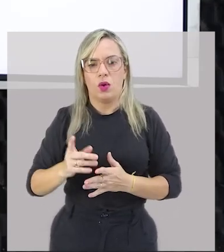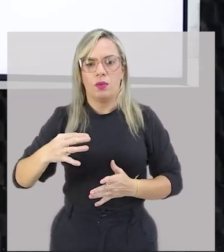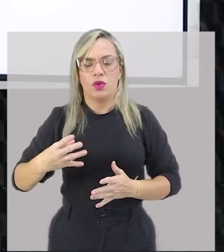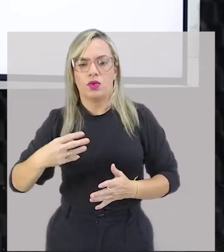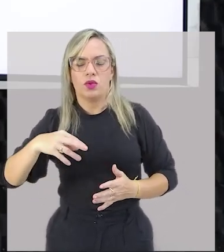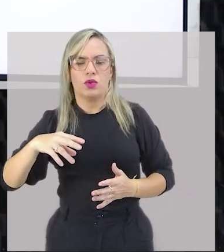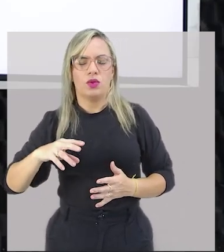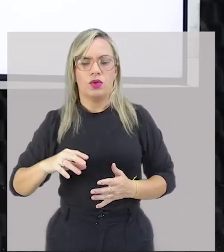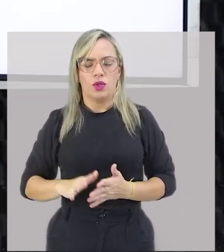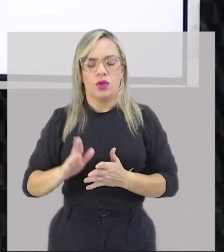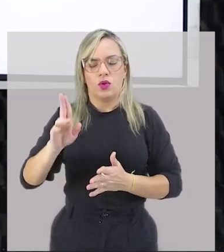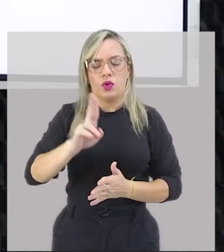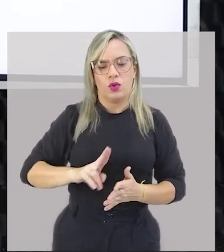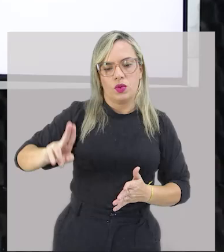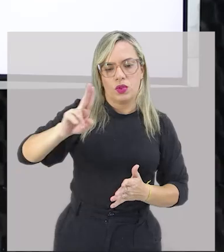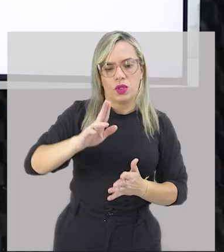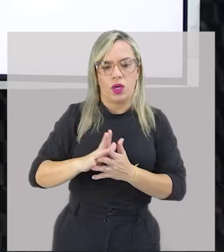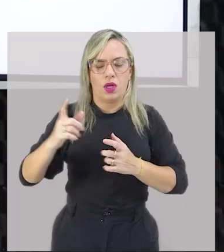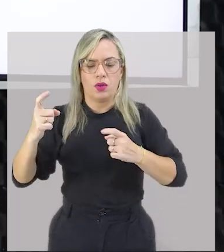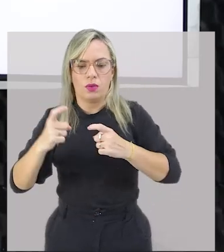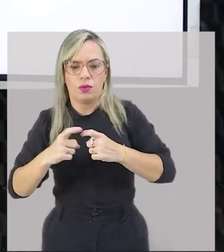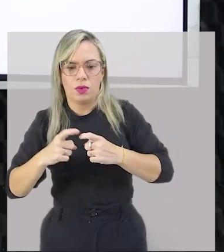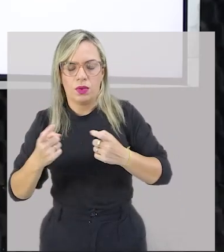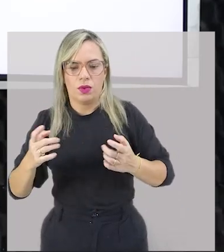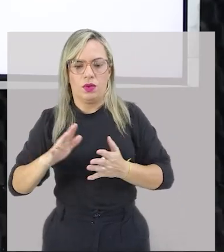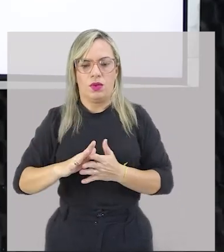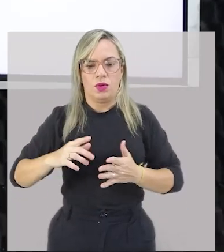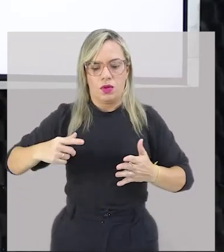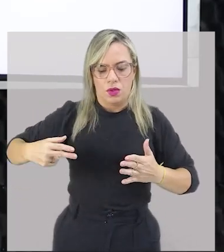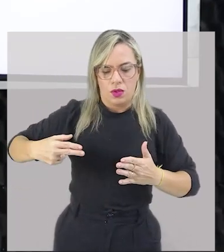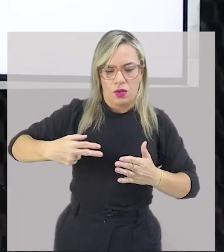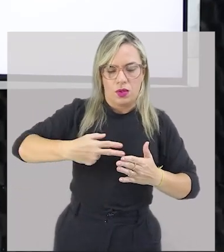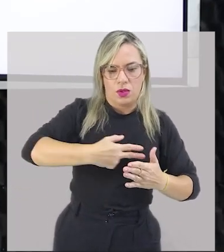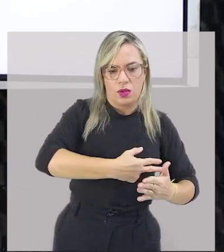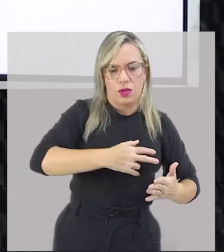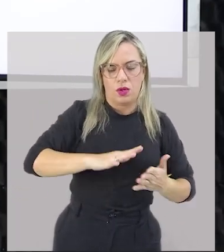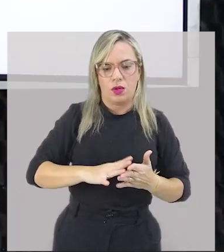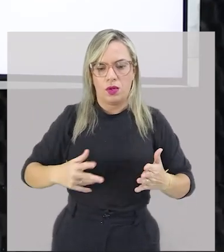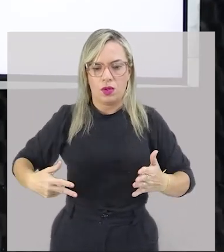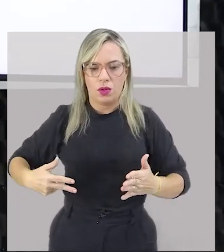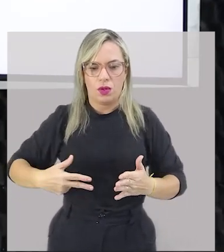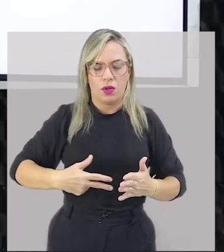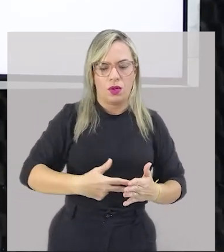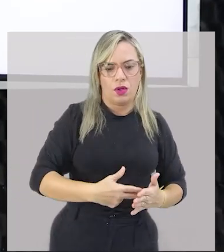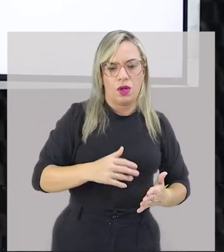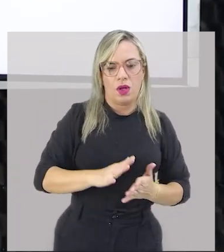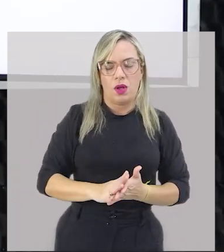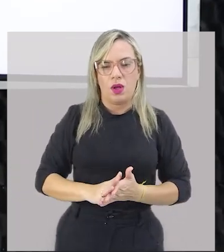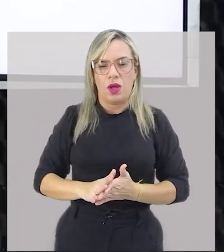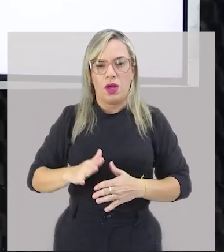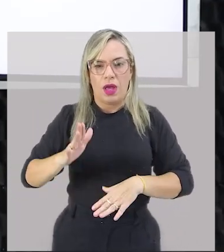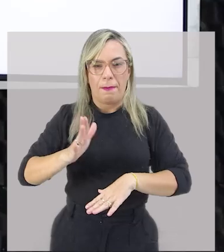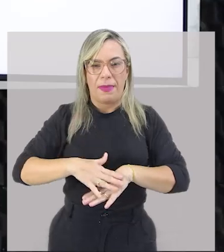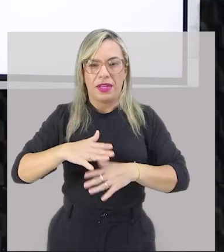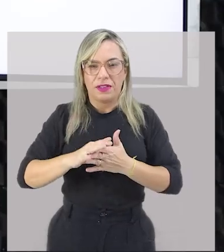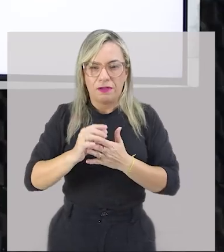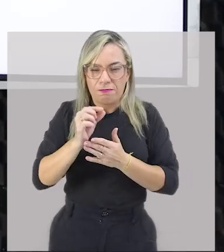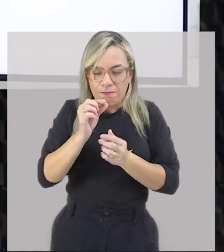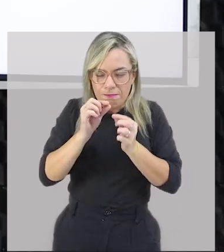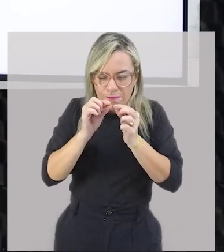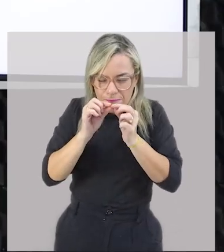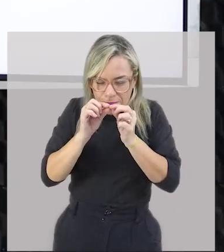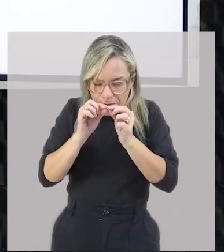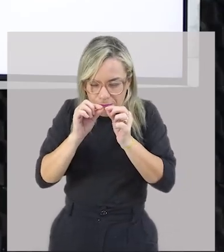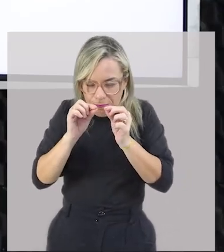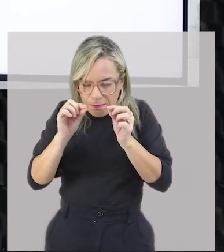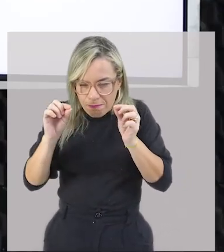bisturi. Por quê? Dentre eles, o bisturi é o mais fino. Então, quanto mais